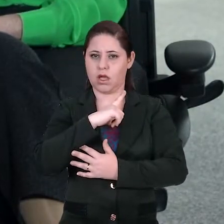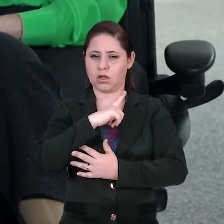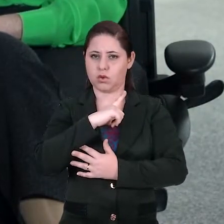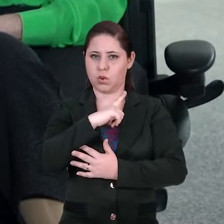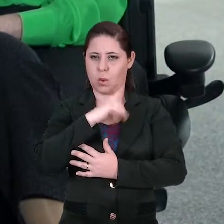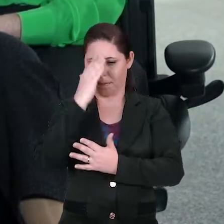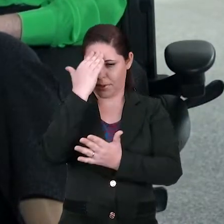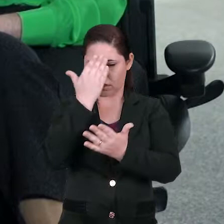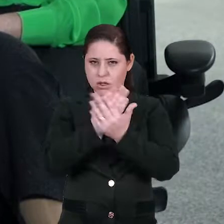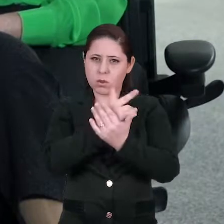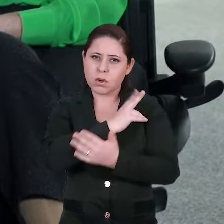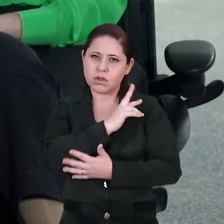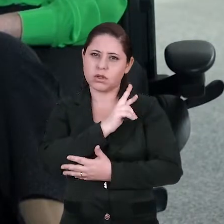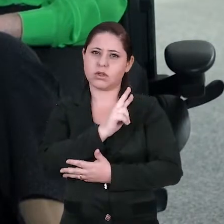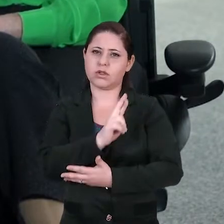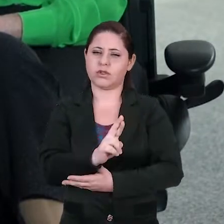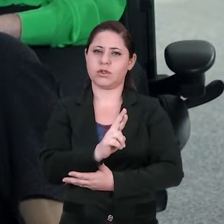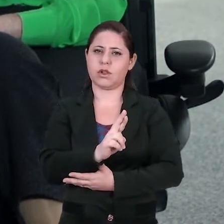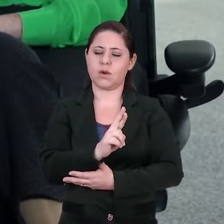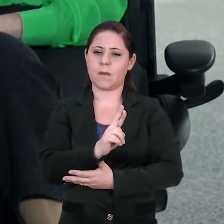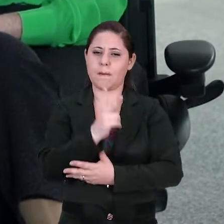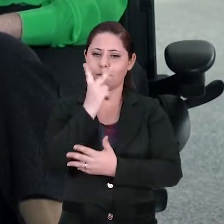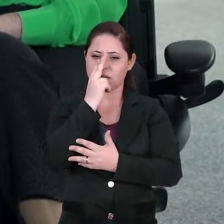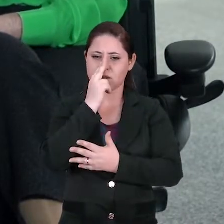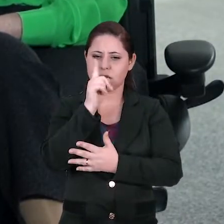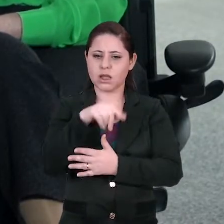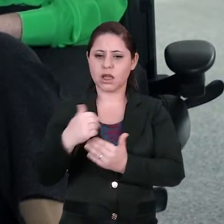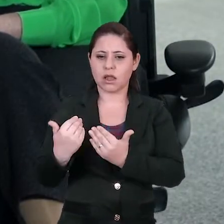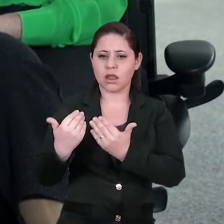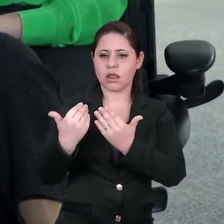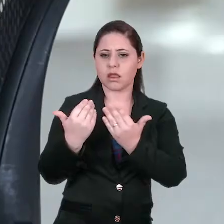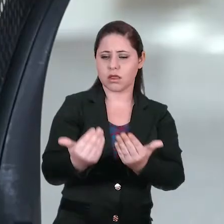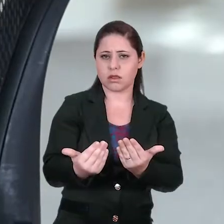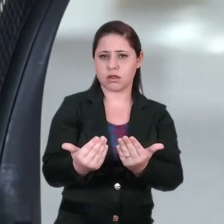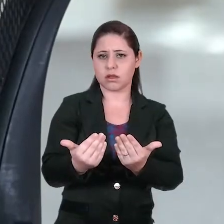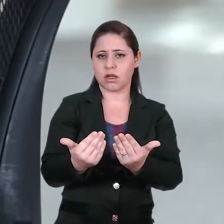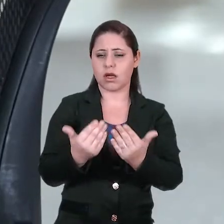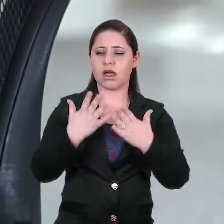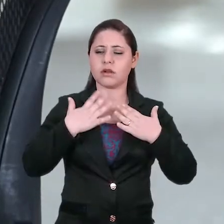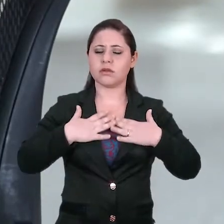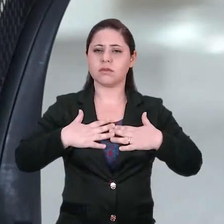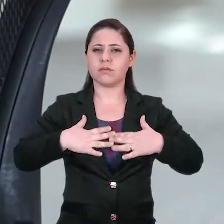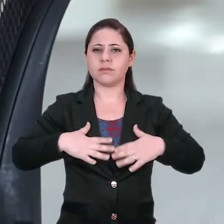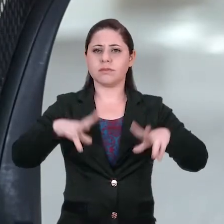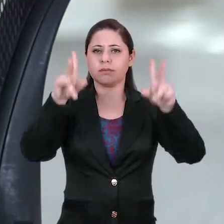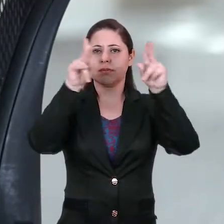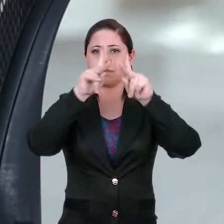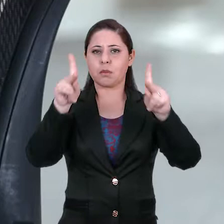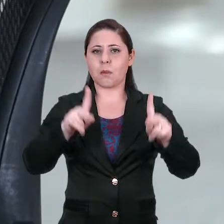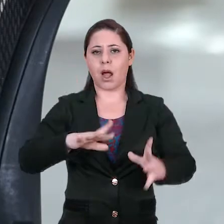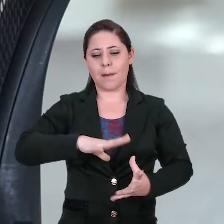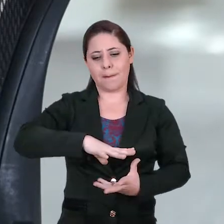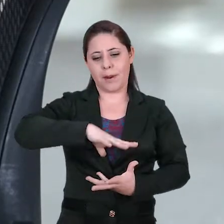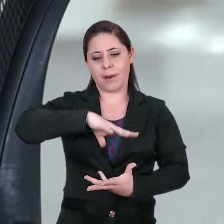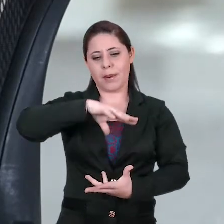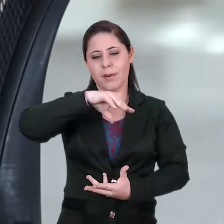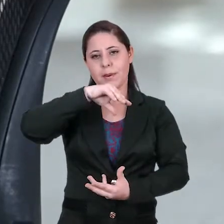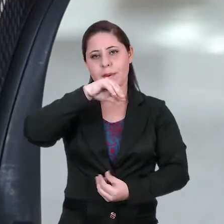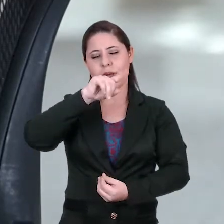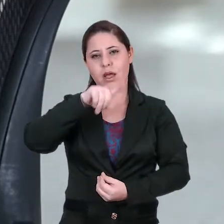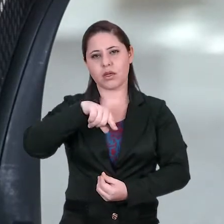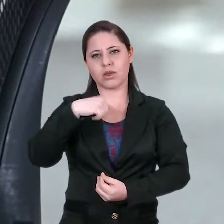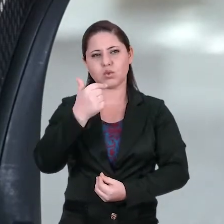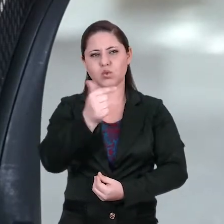você tendo uma crença, uma religião, isso te dá a tranquilidade e uma paz de